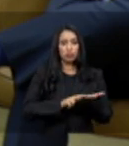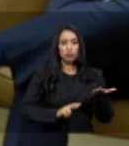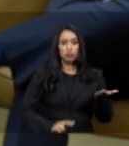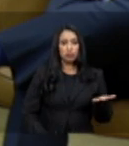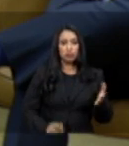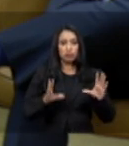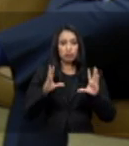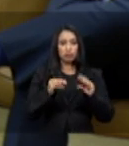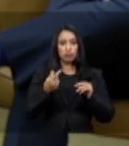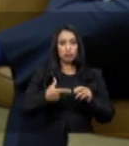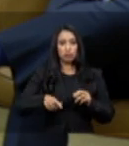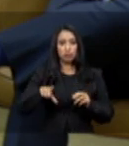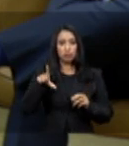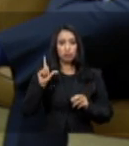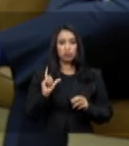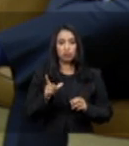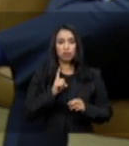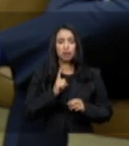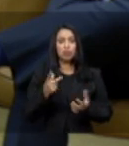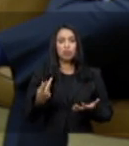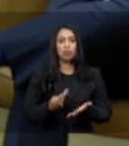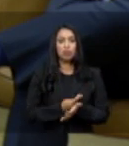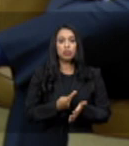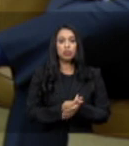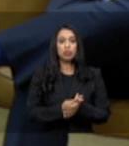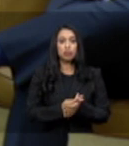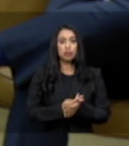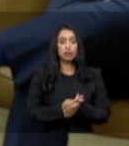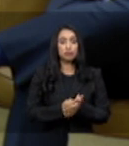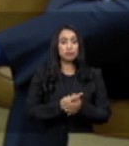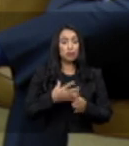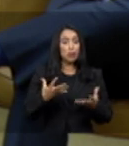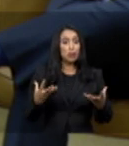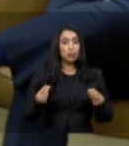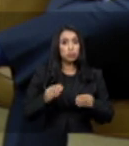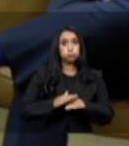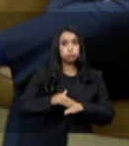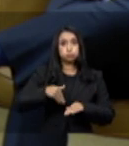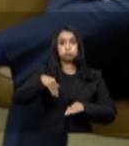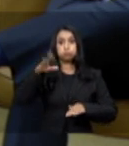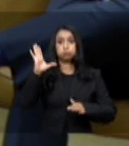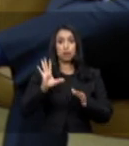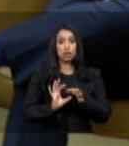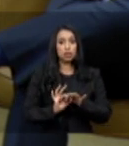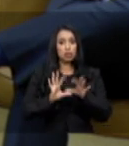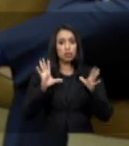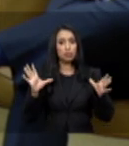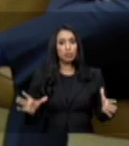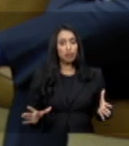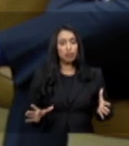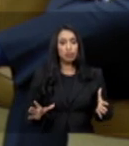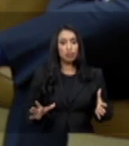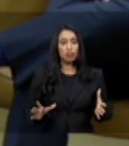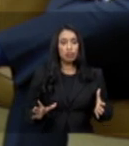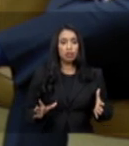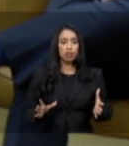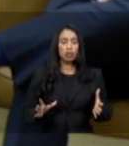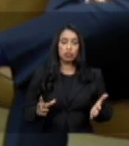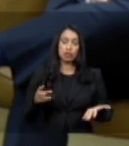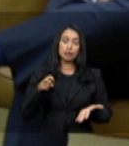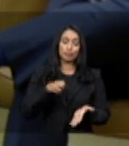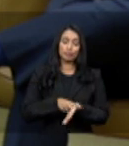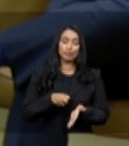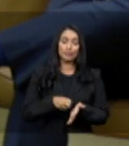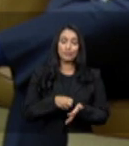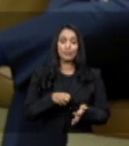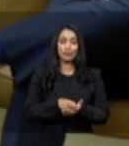na noite de ontem ouvi o incremento exponencial os pedidos de liberdade dirigidos a vara de execuções penais